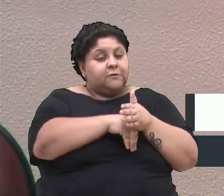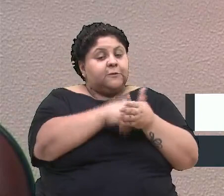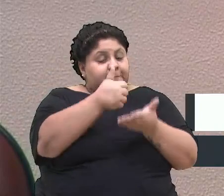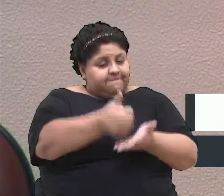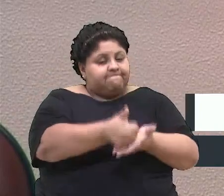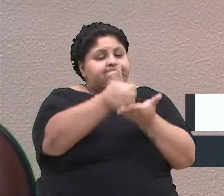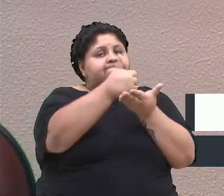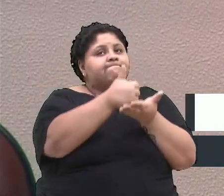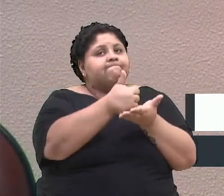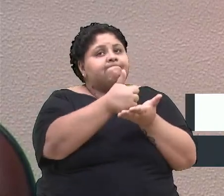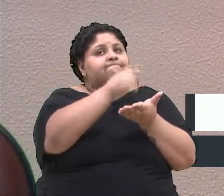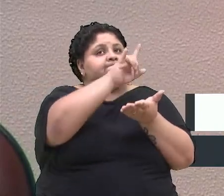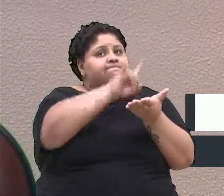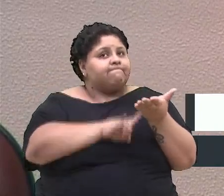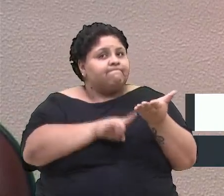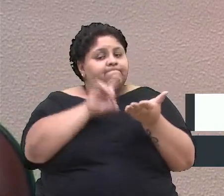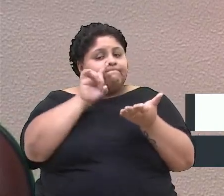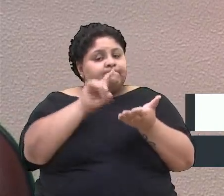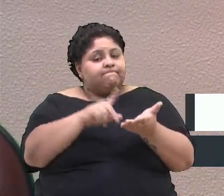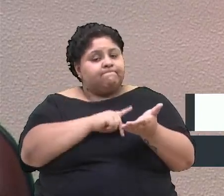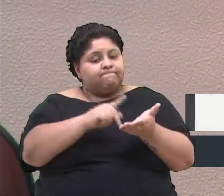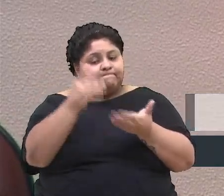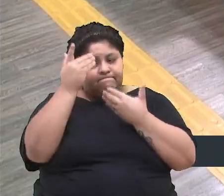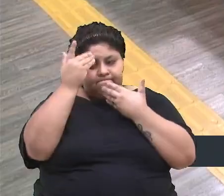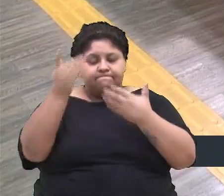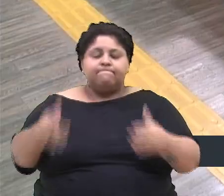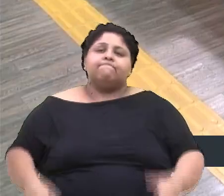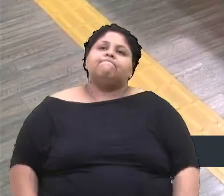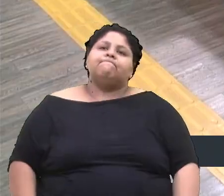a favor desta moção. Era isso, meu muito obrigado. Obrigado, Fantinelli.